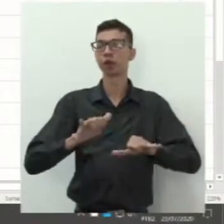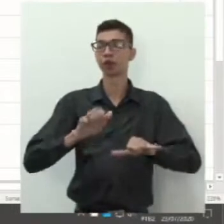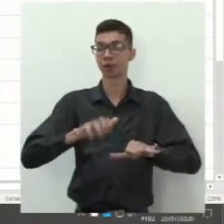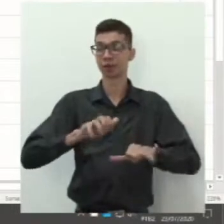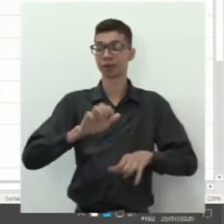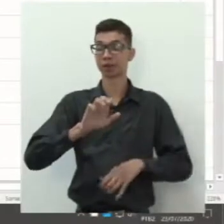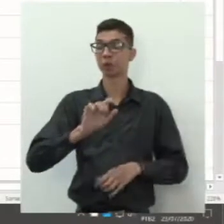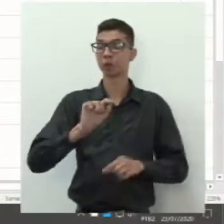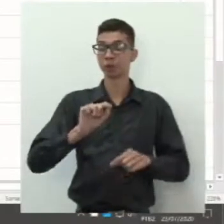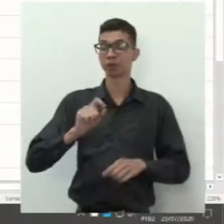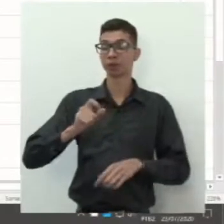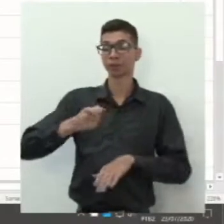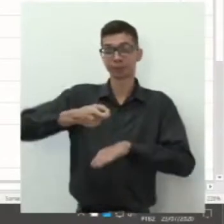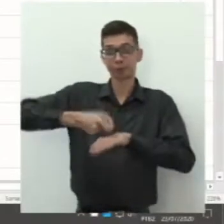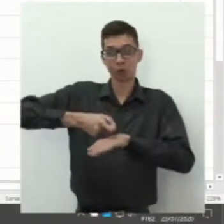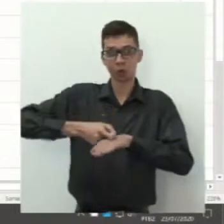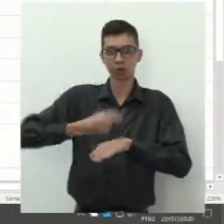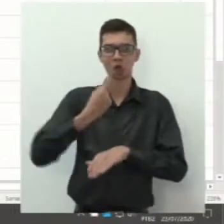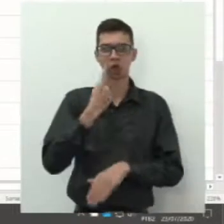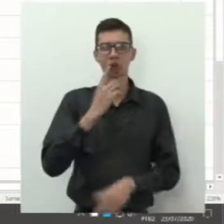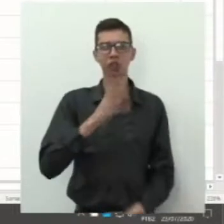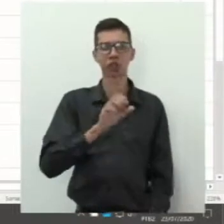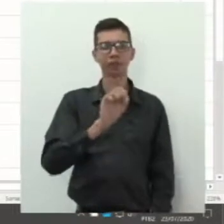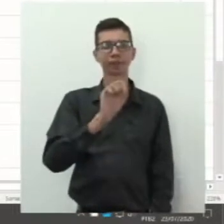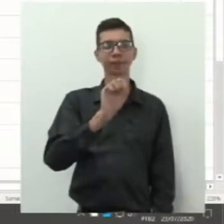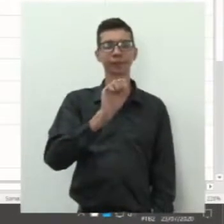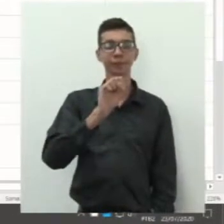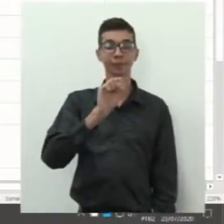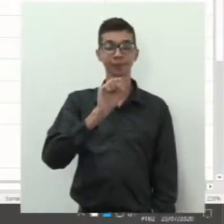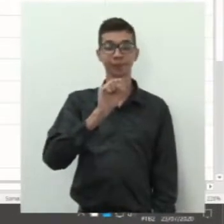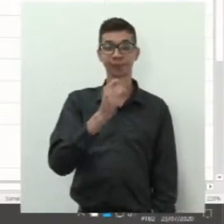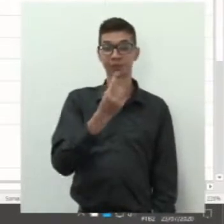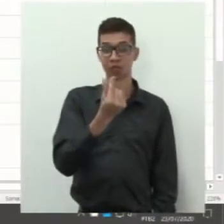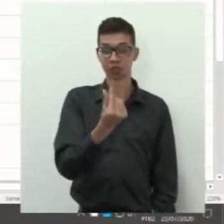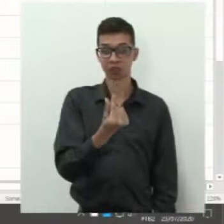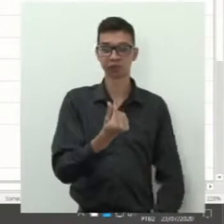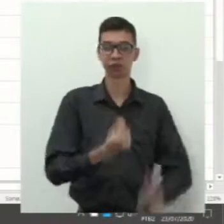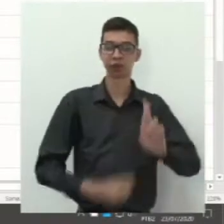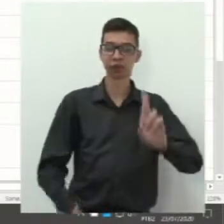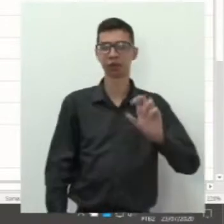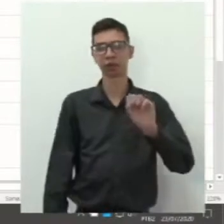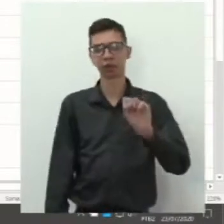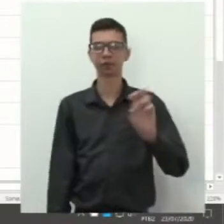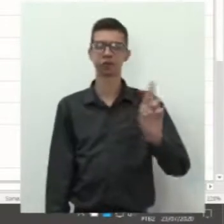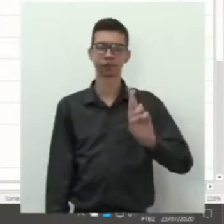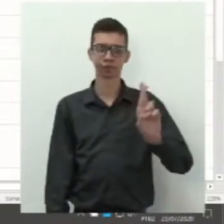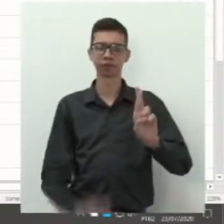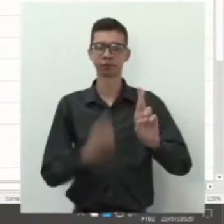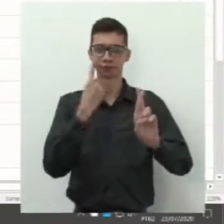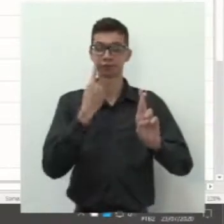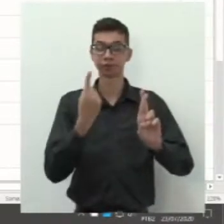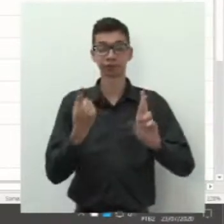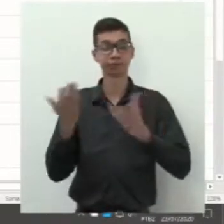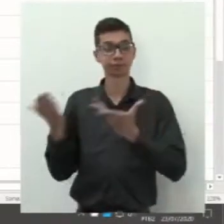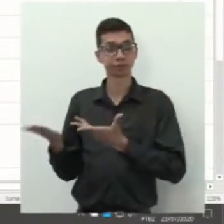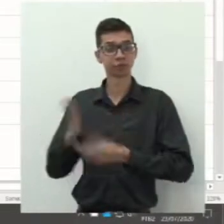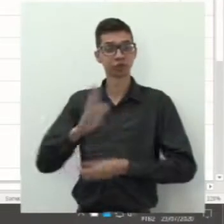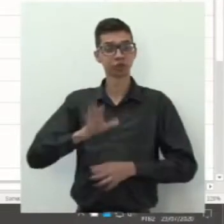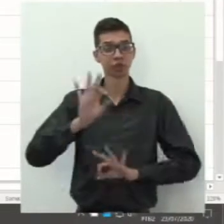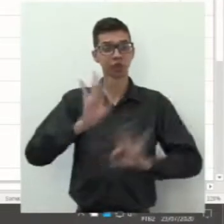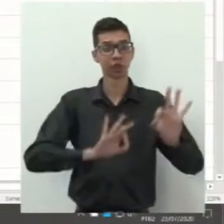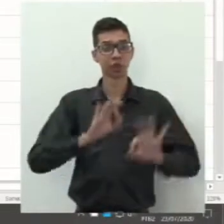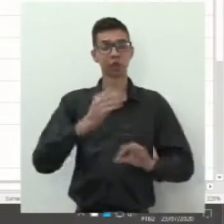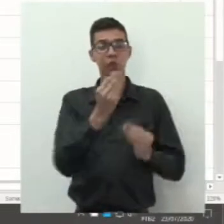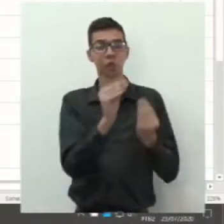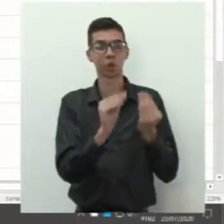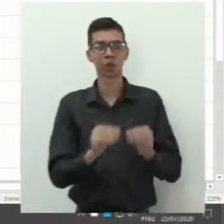já coloca, ó, cifrão, vírgula aqui, já colocou tudo isso. Eu tenho moeda e tenho contábil. O contábil,